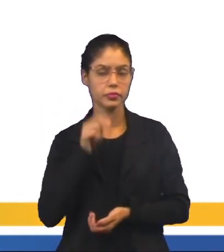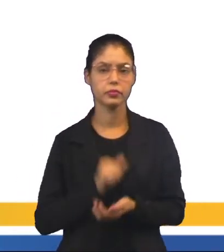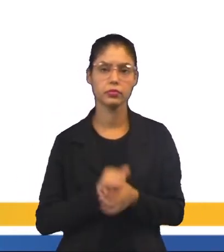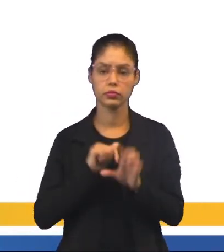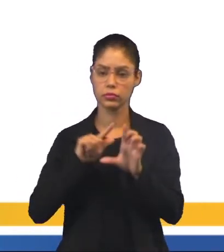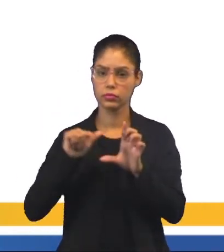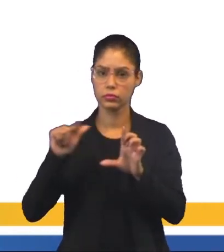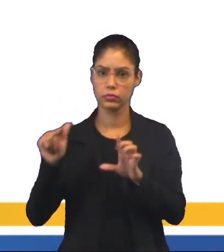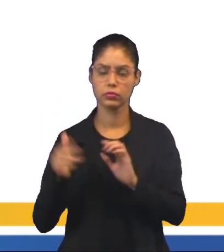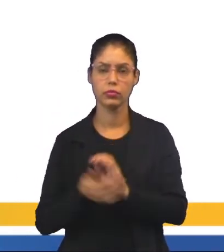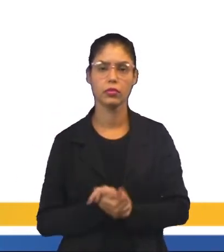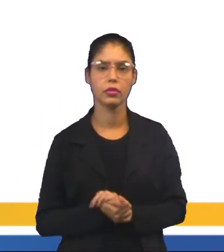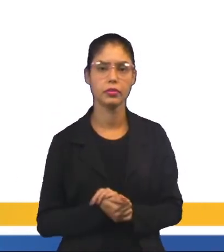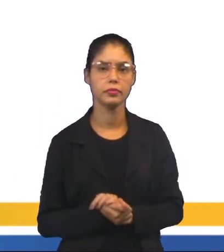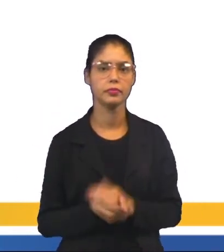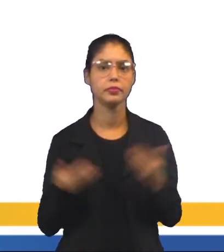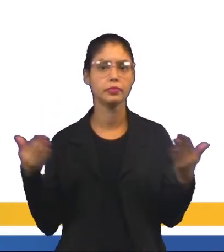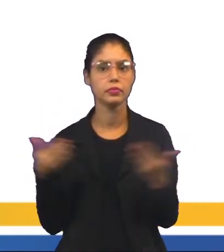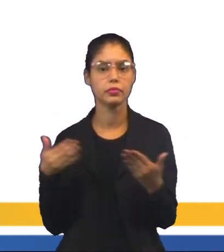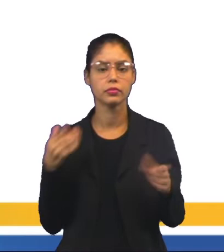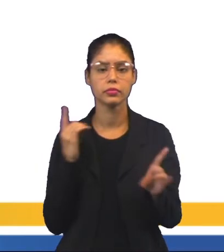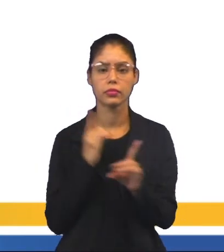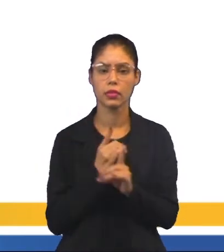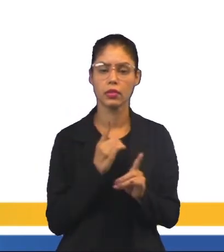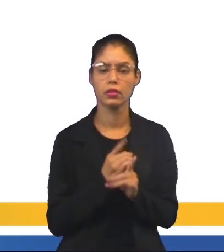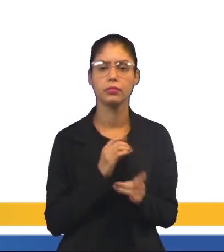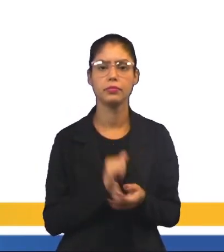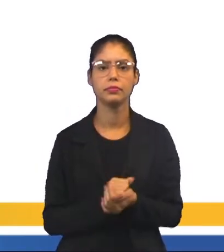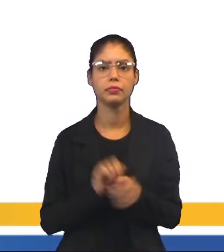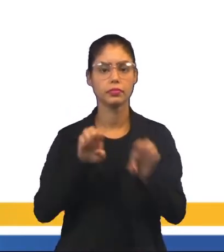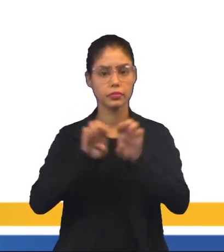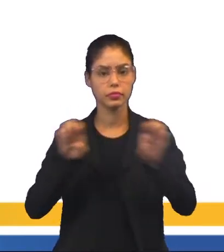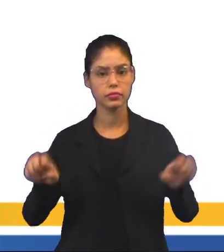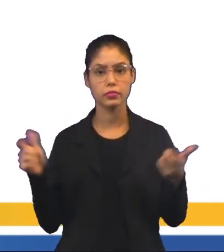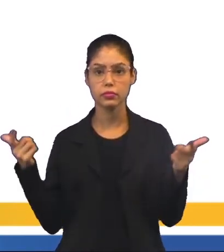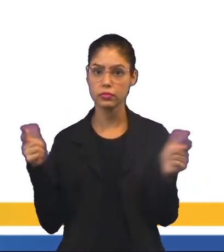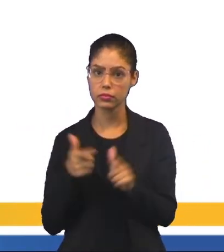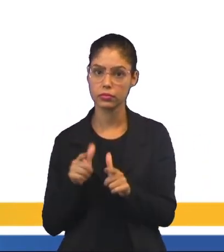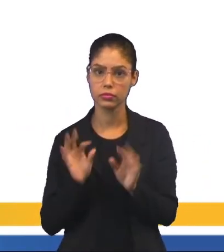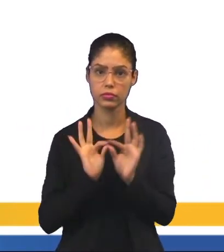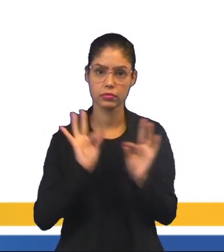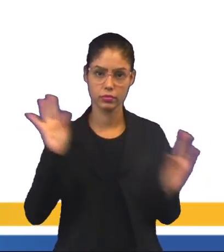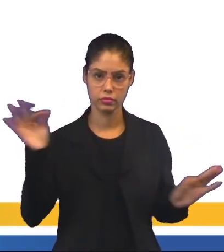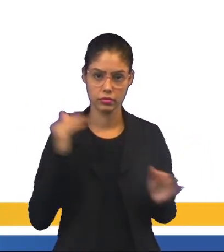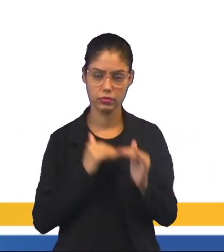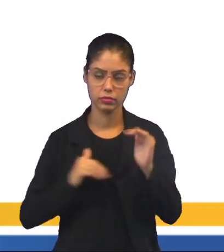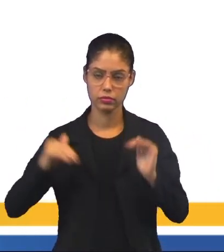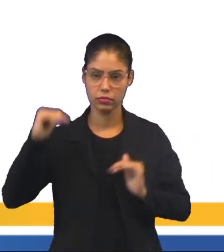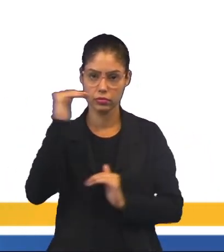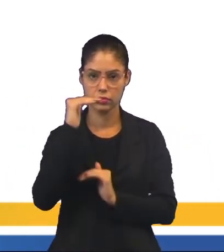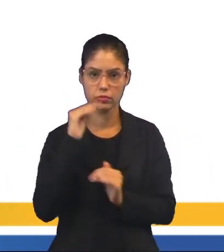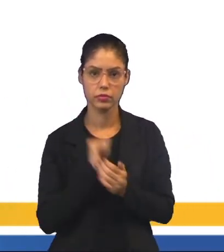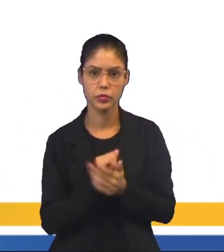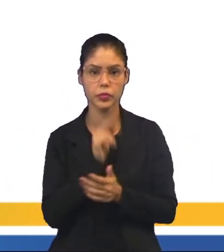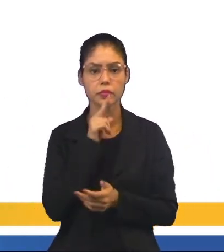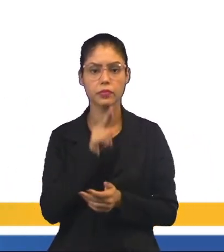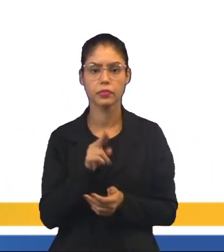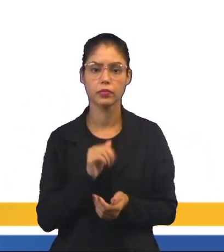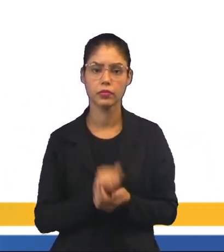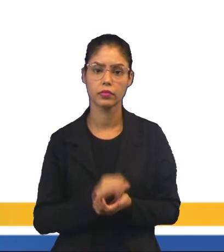no gráfico. Vamos agora encontrar a equação reduzida da reta acima.